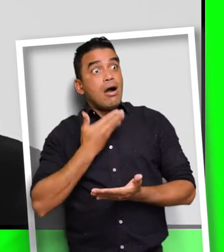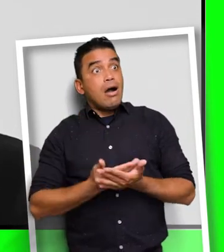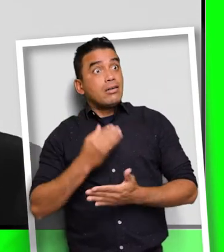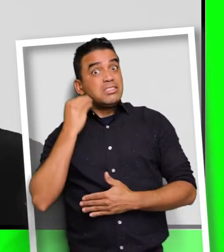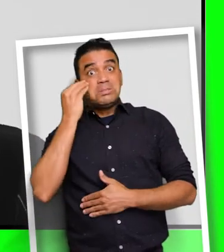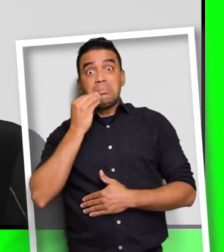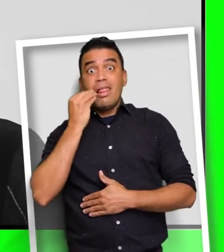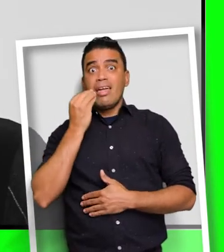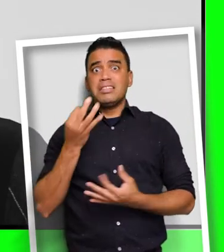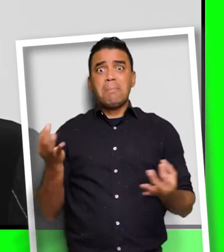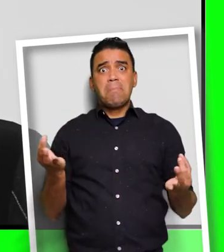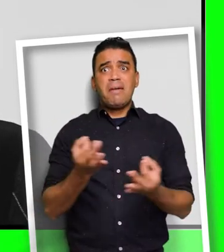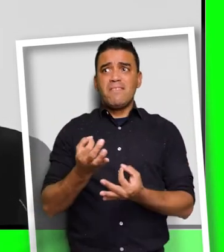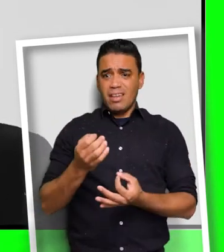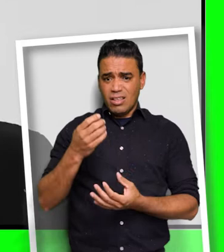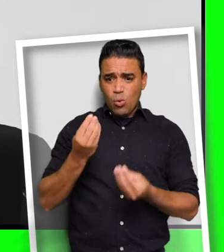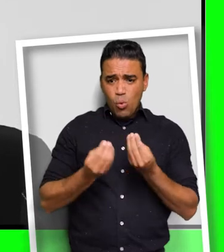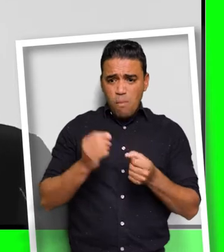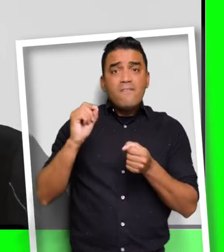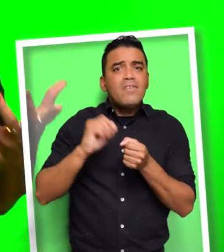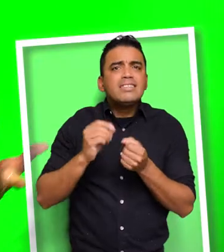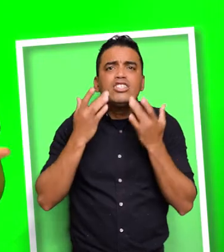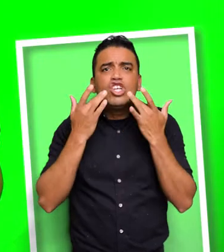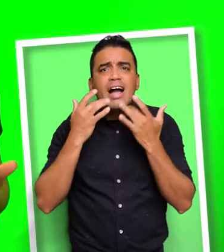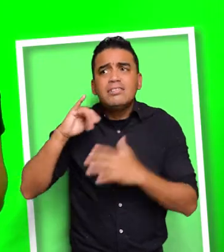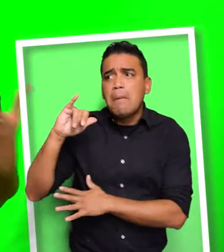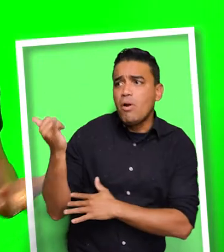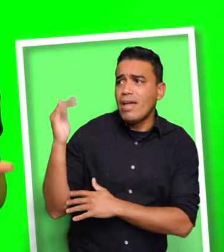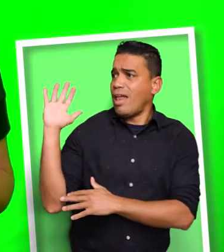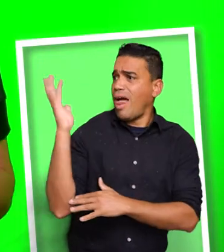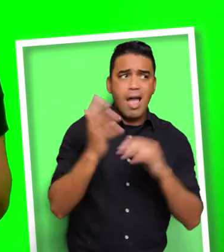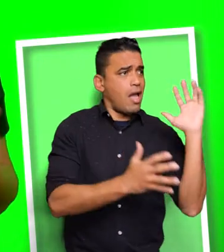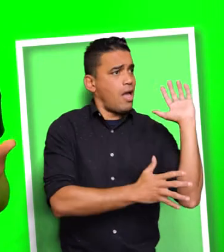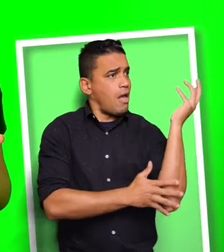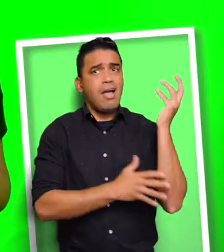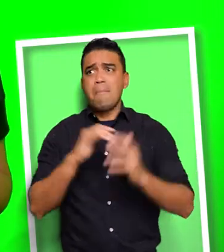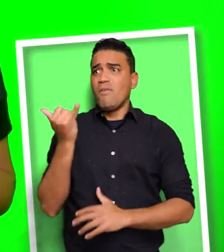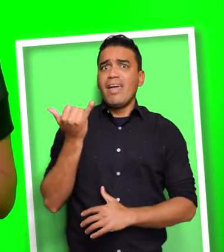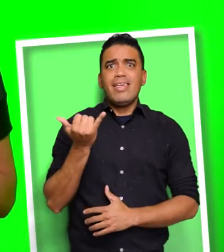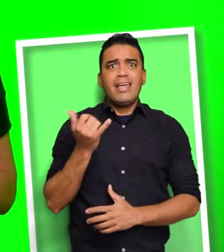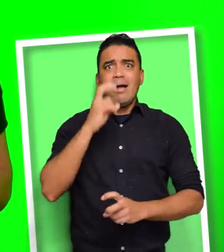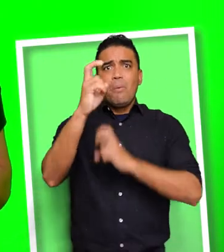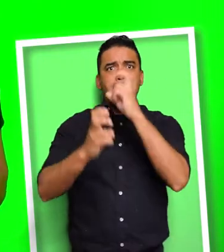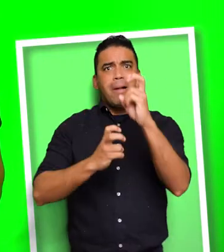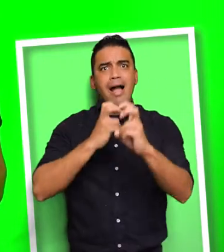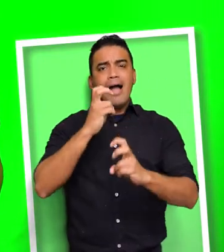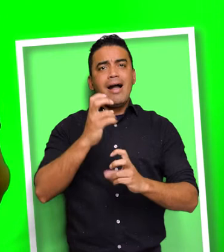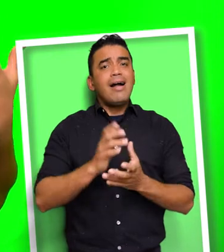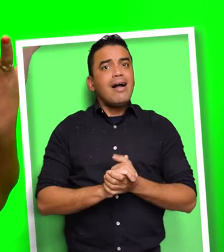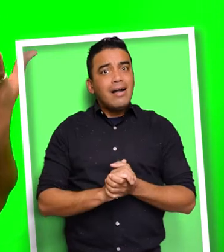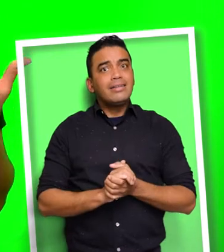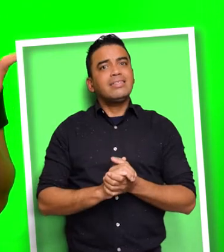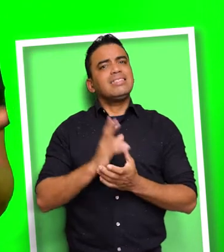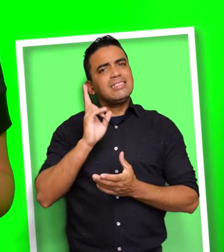tinha imaginado que a gente podia fazer teatro tendo como cenário toda aquela natureza exuberante ali do parque. Sempre